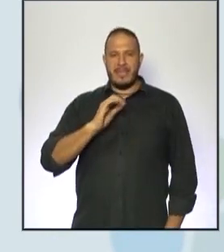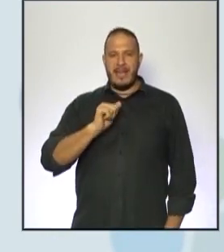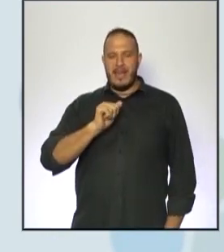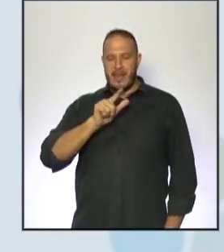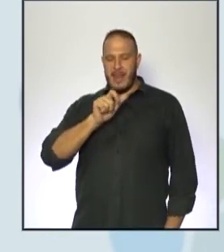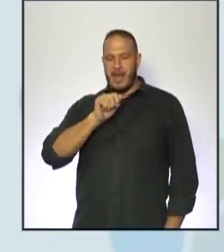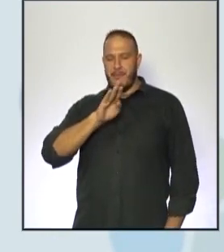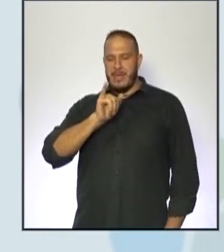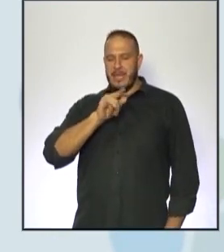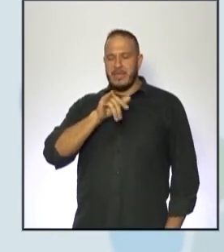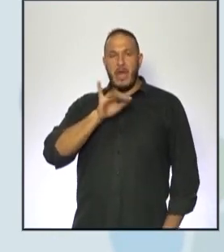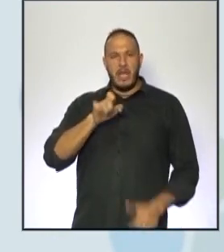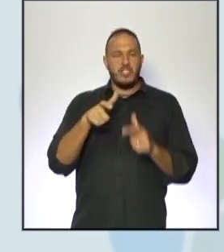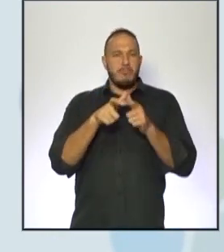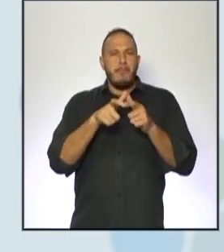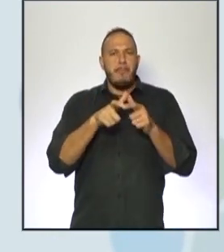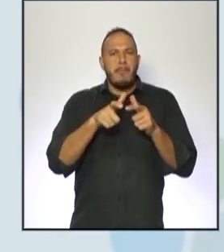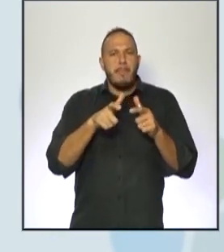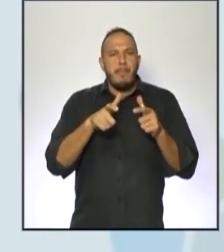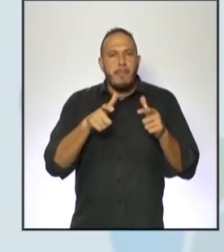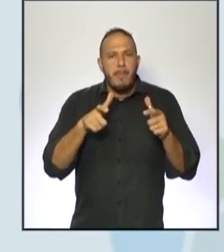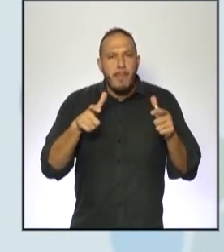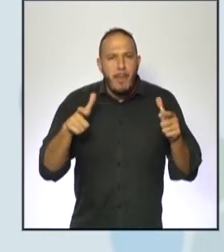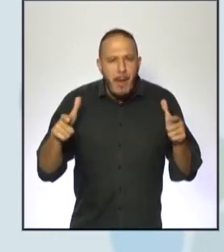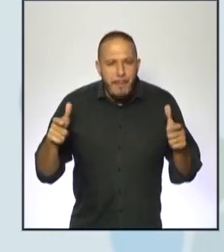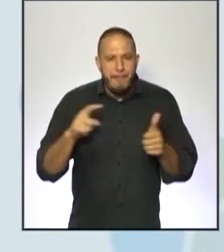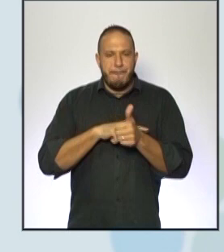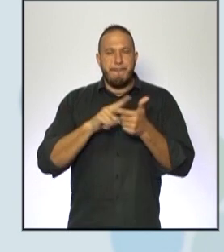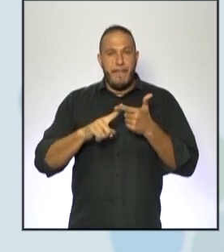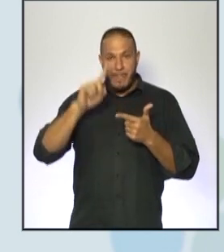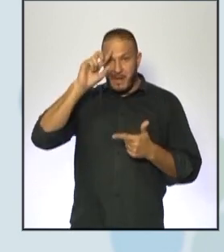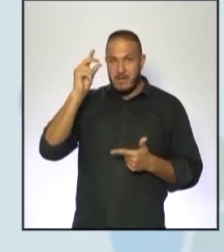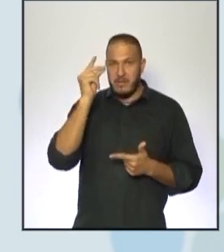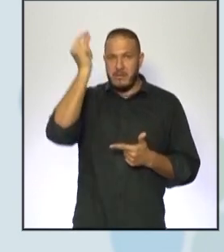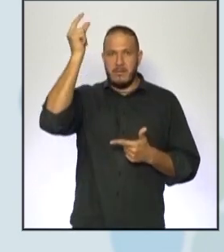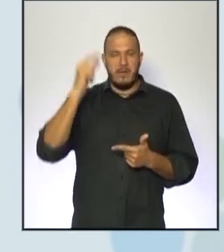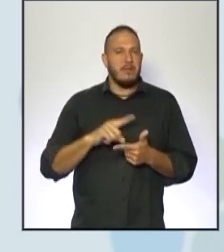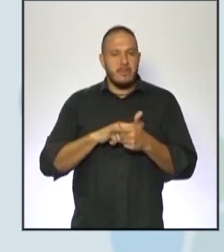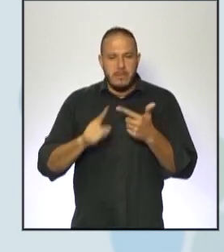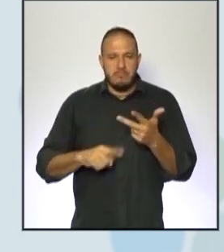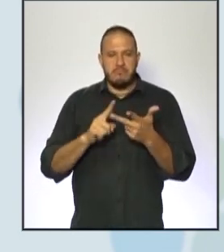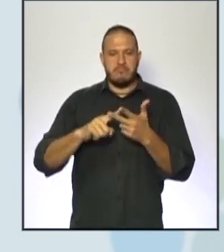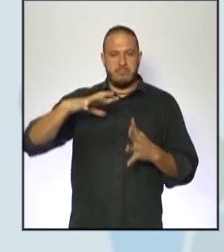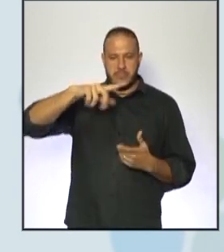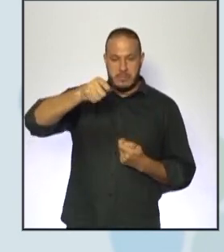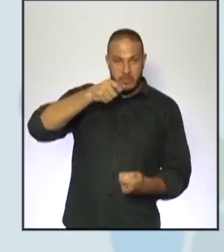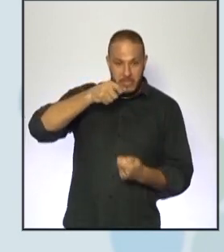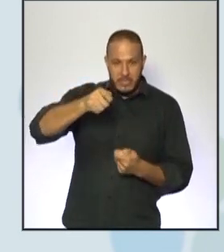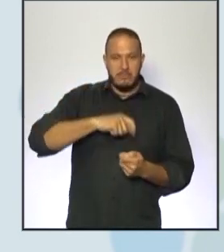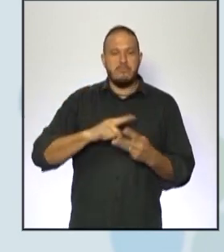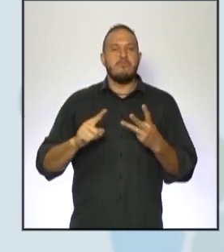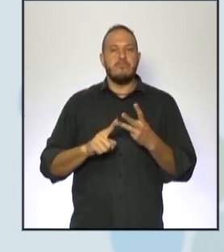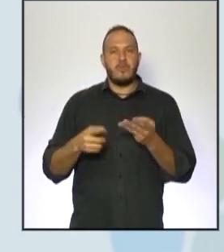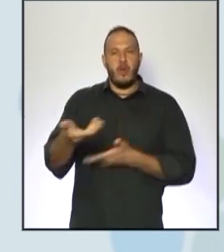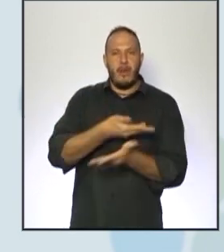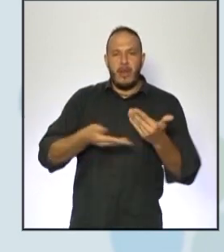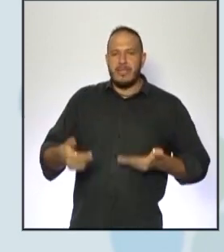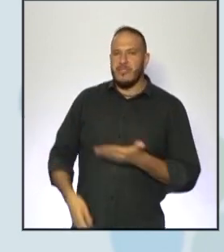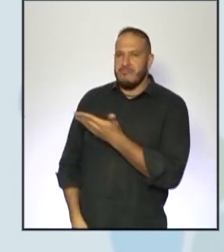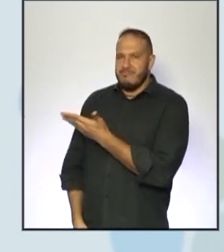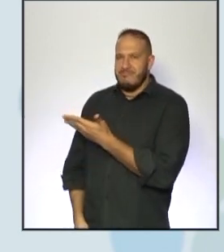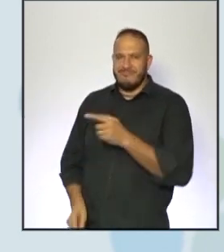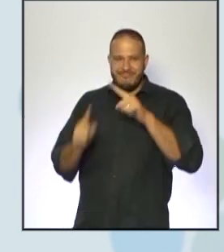escalabilidade, né? Aquilo que a gente pode então escalar, a criatividade, a sustentabilidade e a